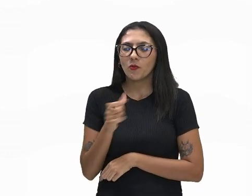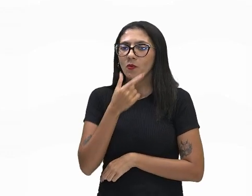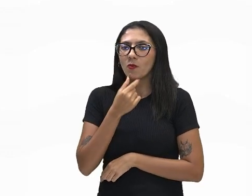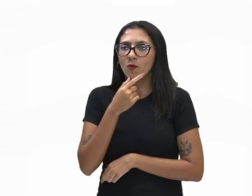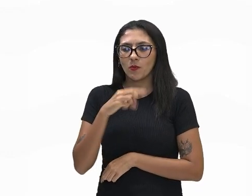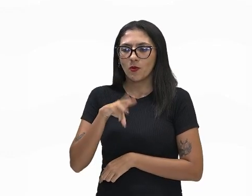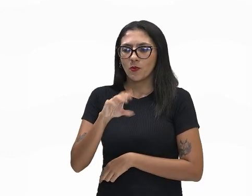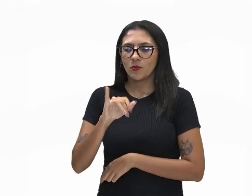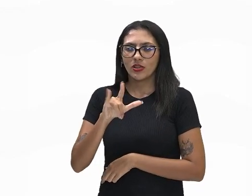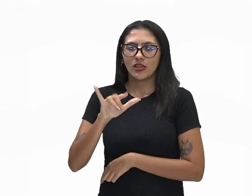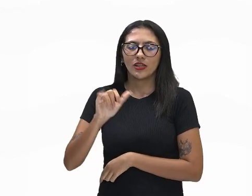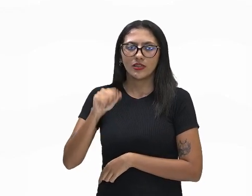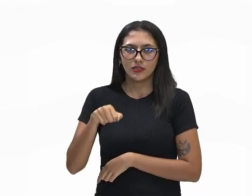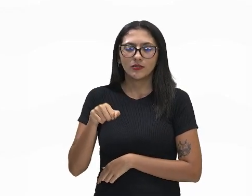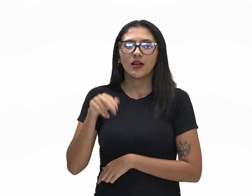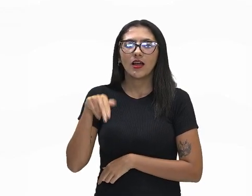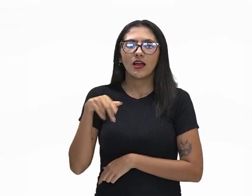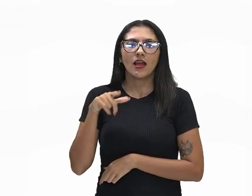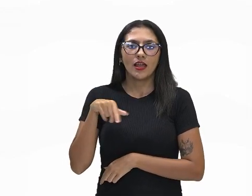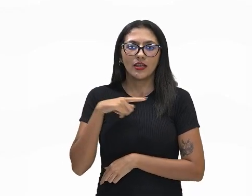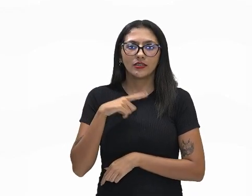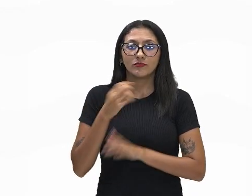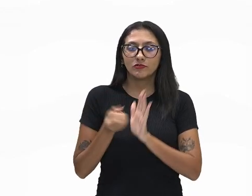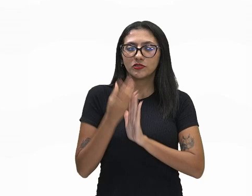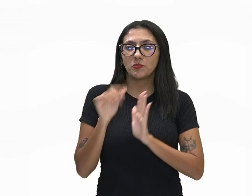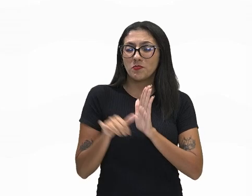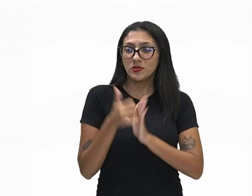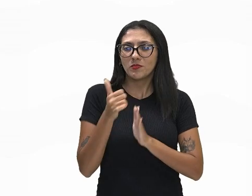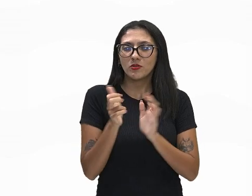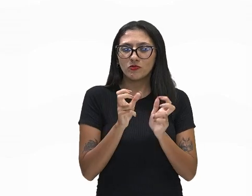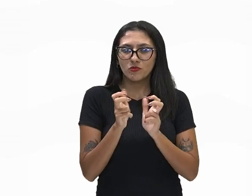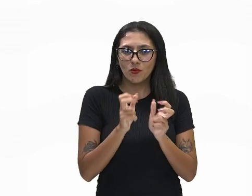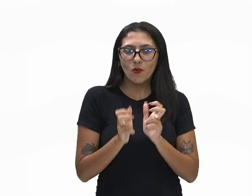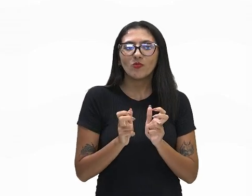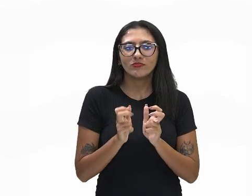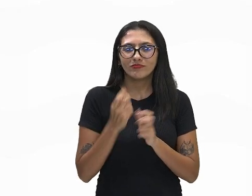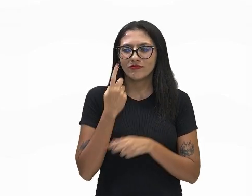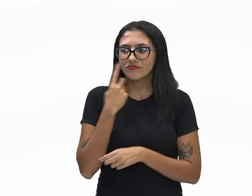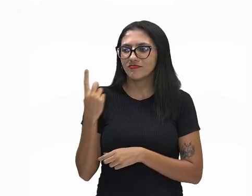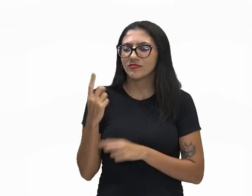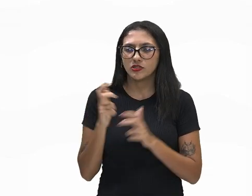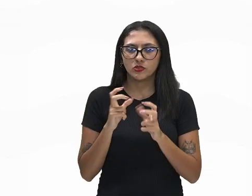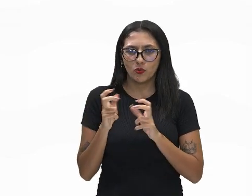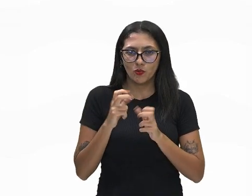criou um dos primeiros videogames, foi o Tennis for Two, ou Tênis para Dois, em